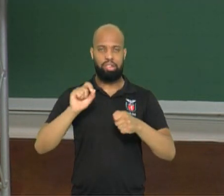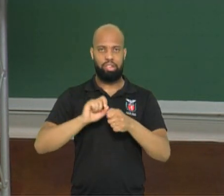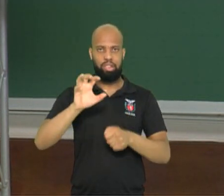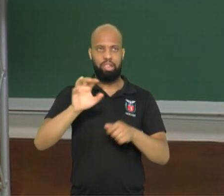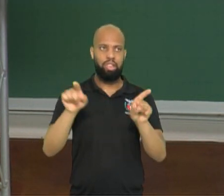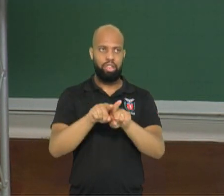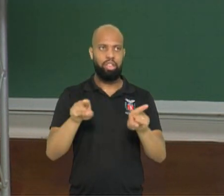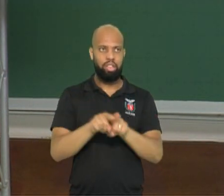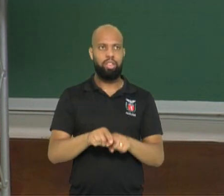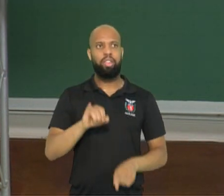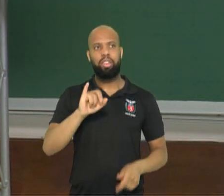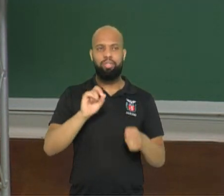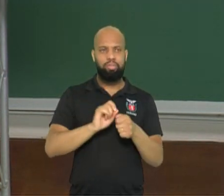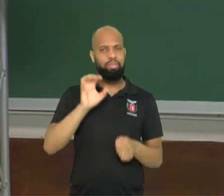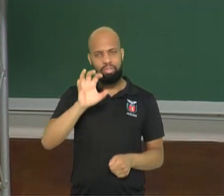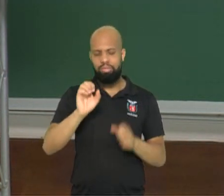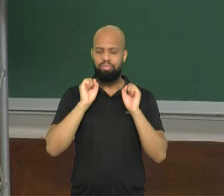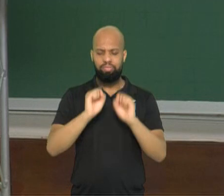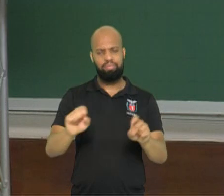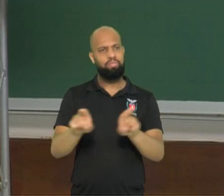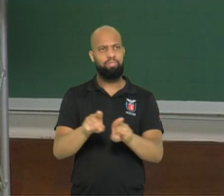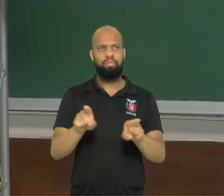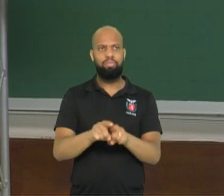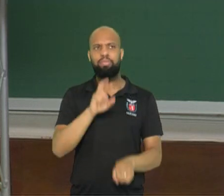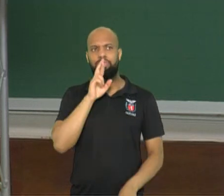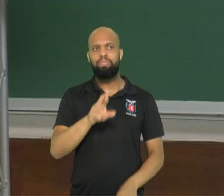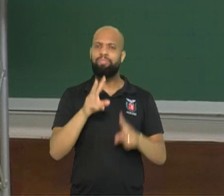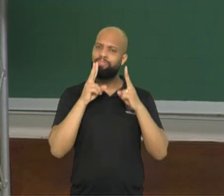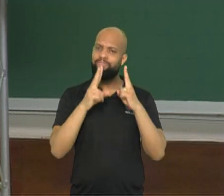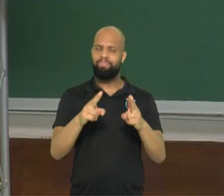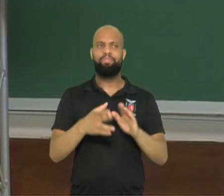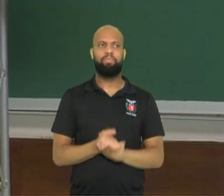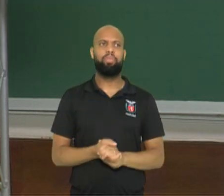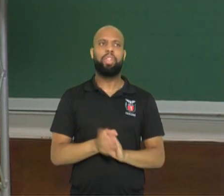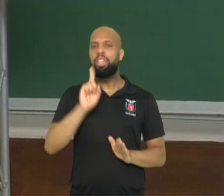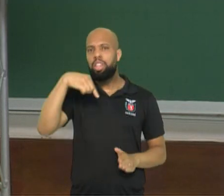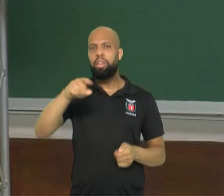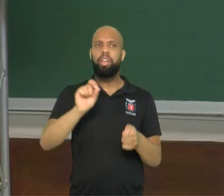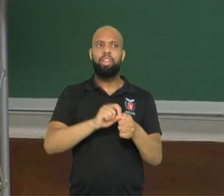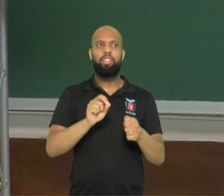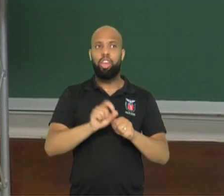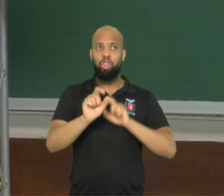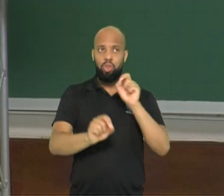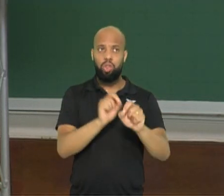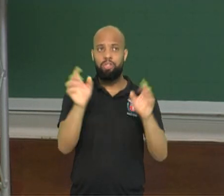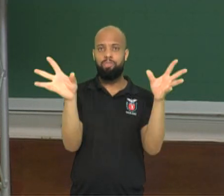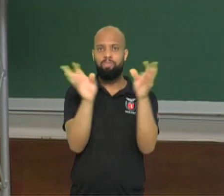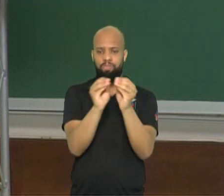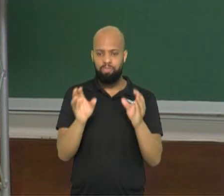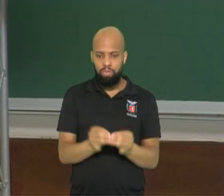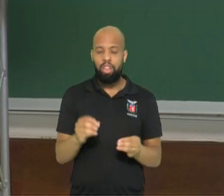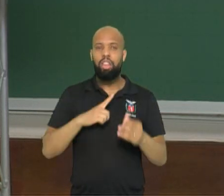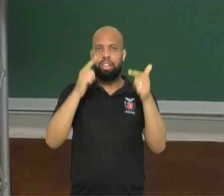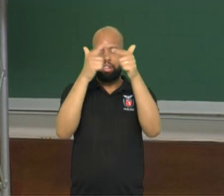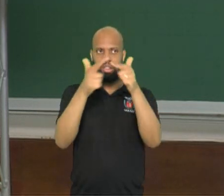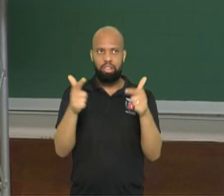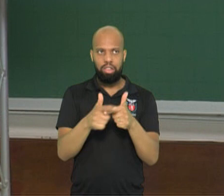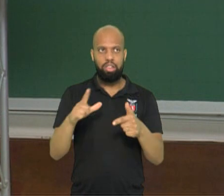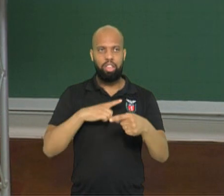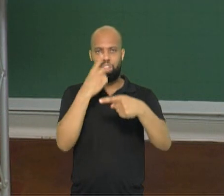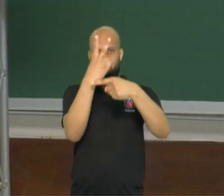aqui. Se você escreveu 12C igual a 2π, deu no mesmo, tá? Eu não escrevi, mas é exatamente isso, 12C igual a